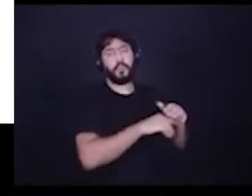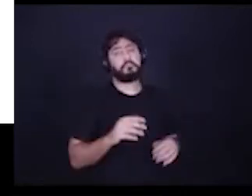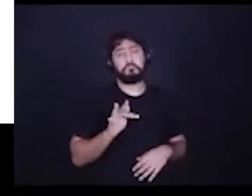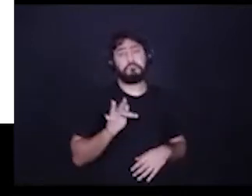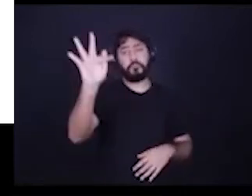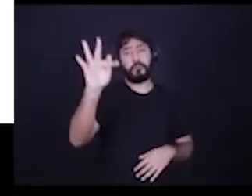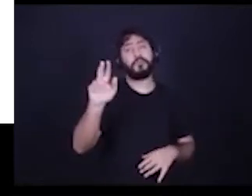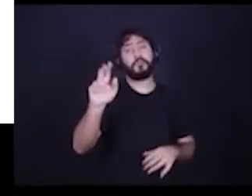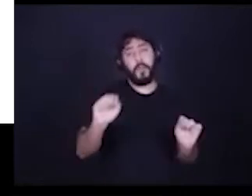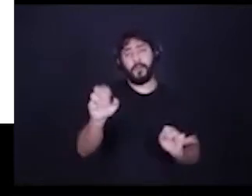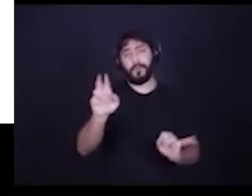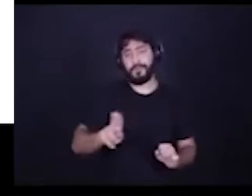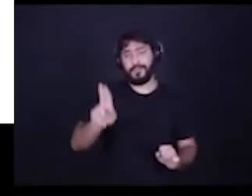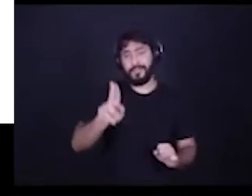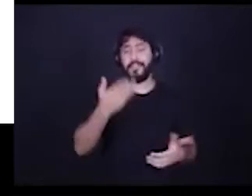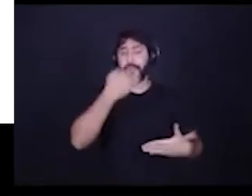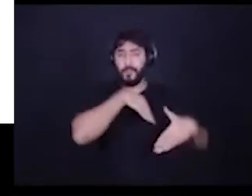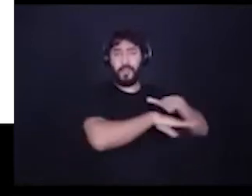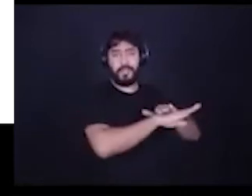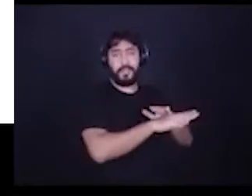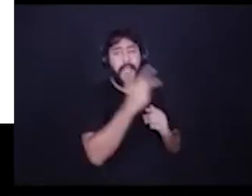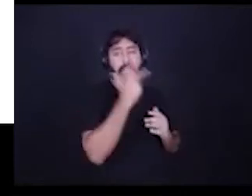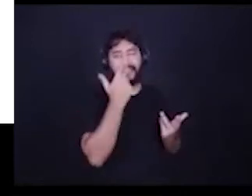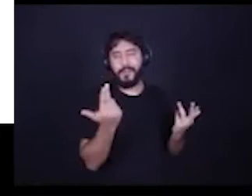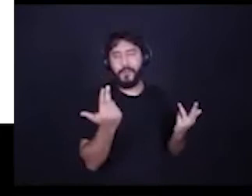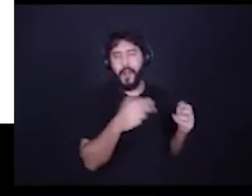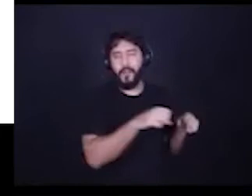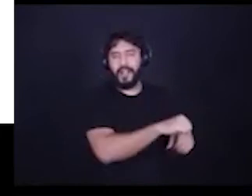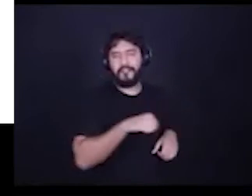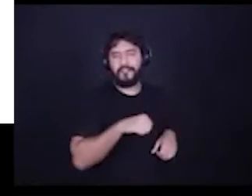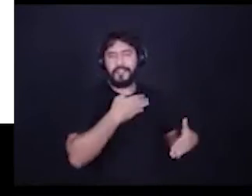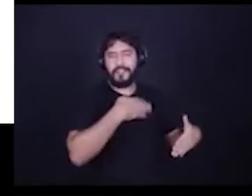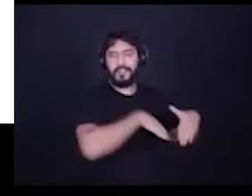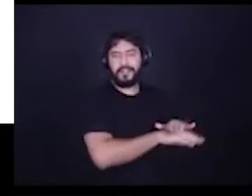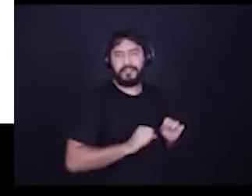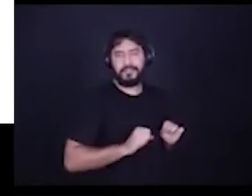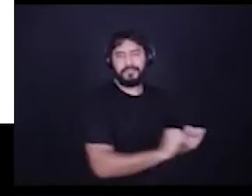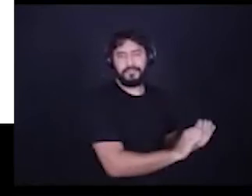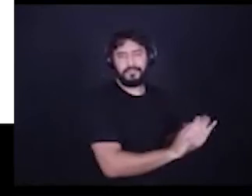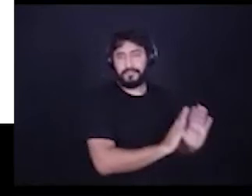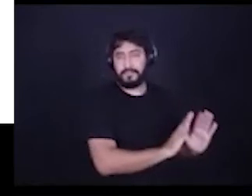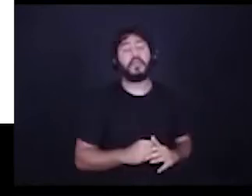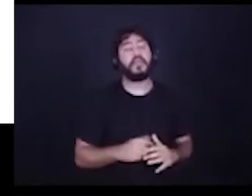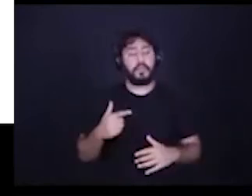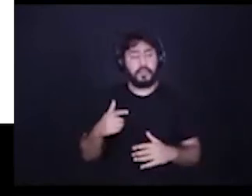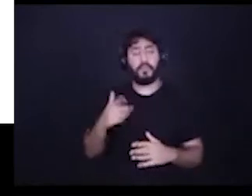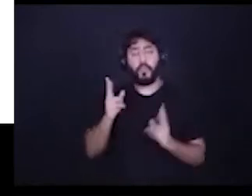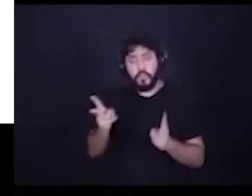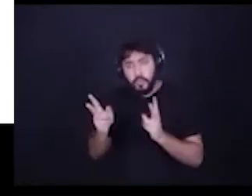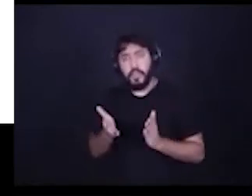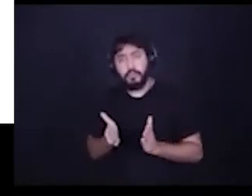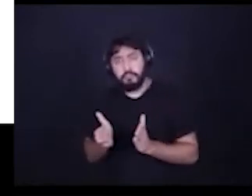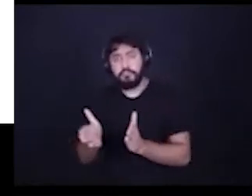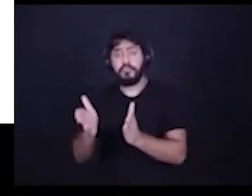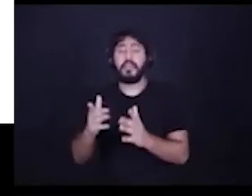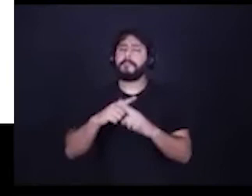alguma coisa, guardei isso na minha gavetinha e fui retomando aquele processo no qual eu estava indo, mas trouxe um pouco daquelas coisas que eu tinha